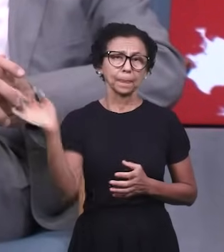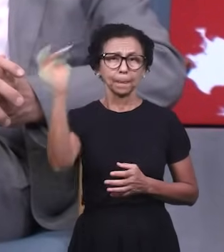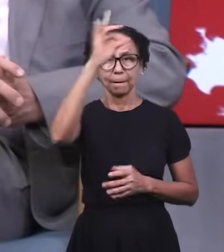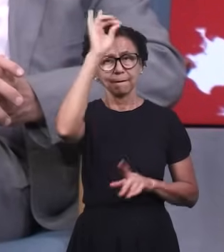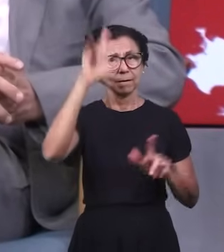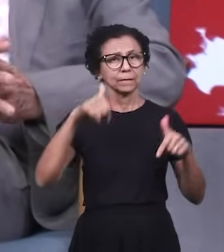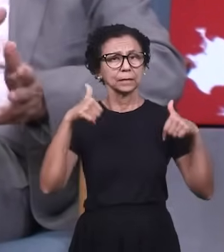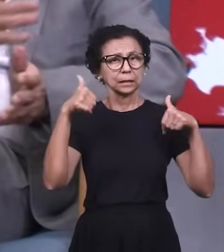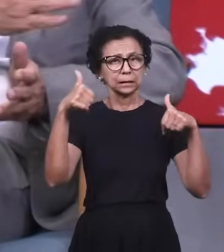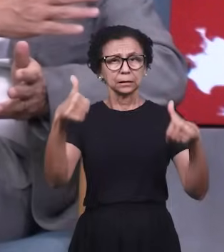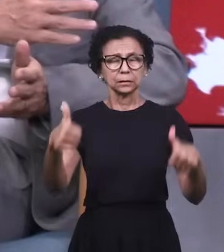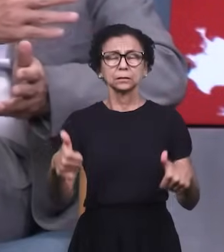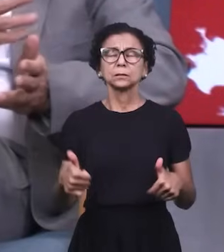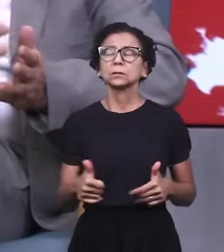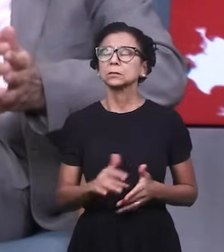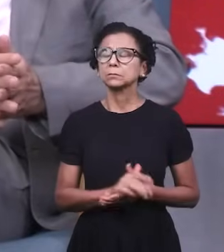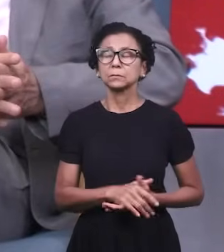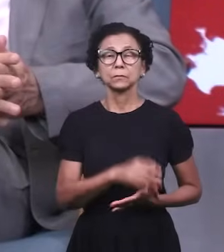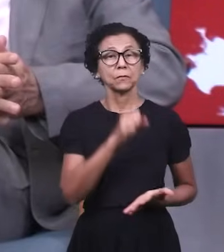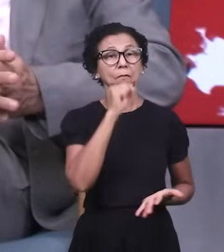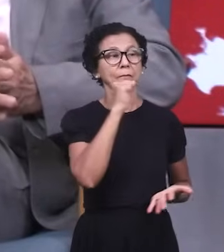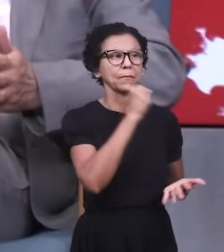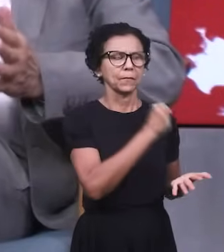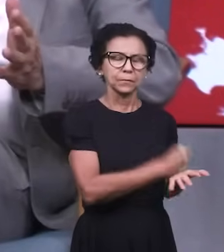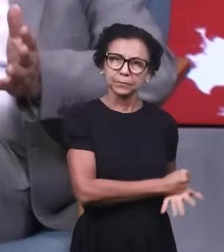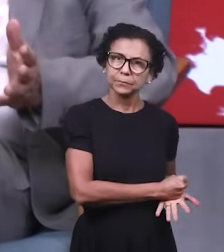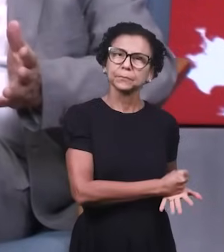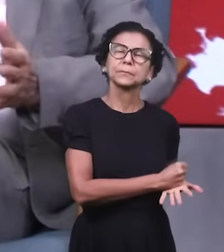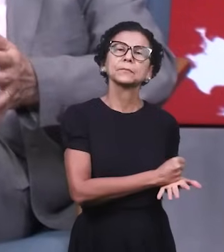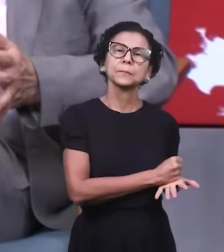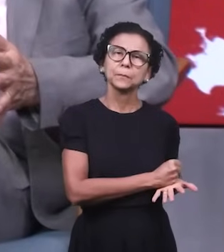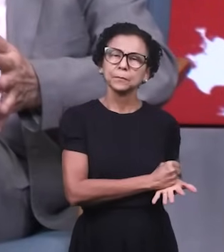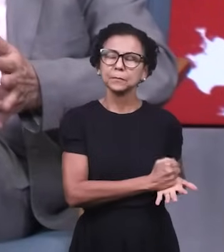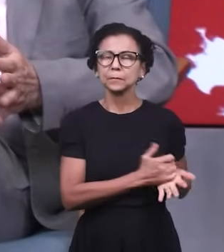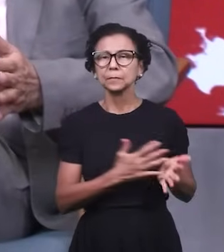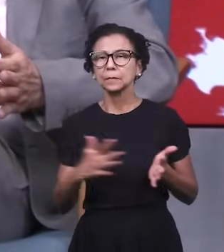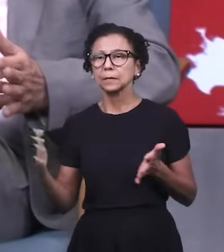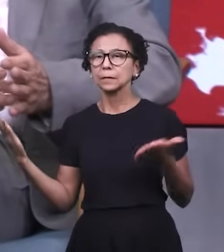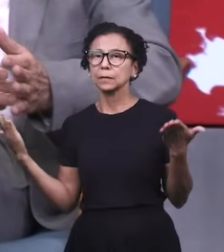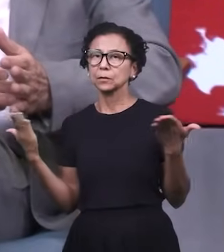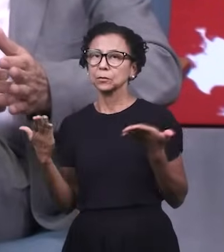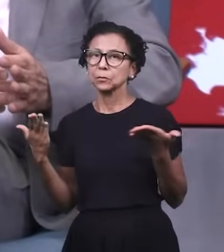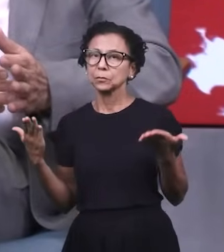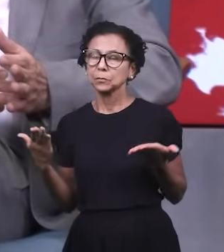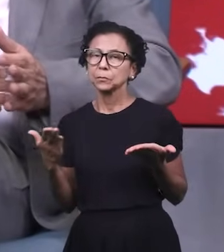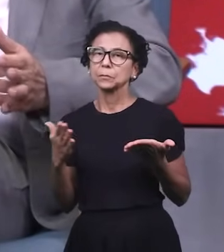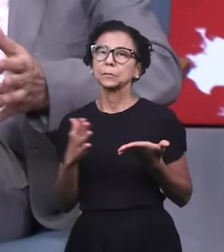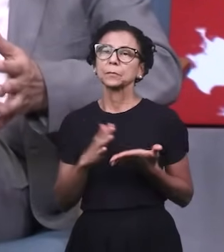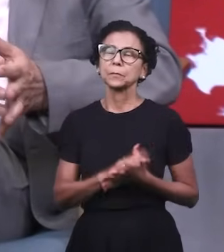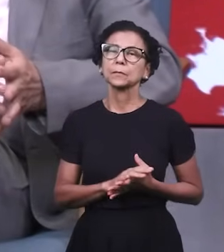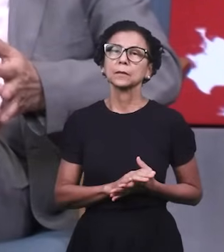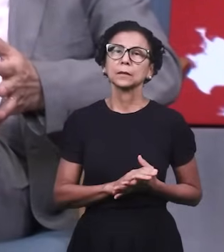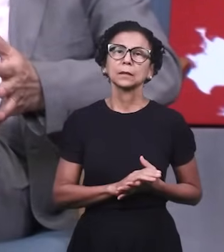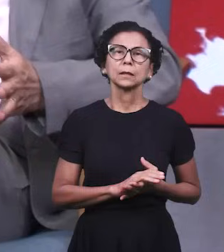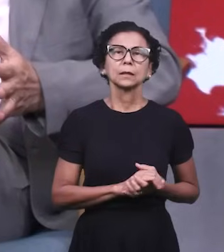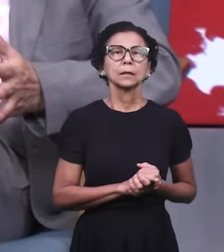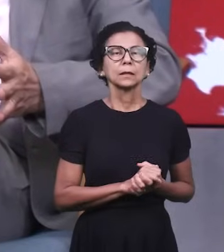Deus, desde o Velho Testamento. Então nós vimos em eventos